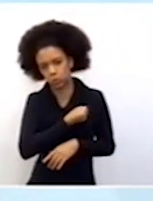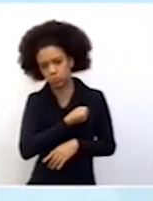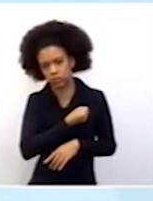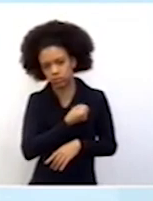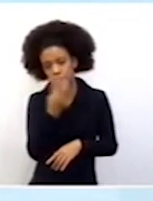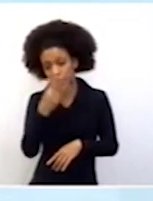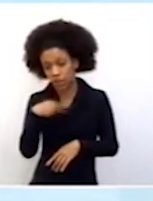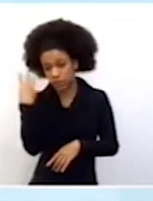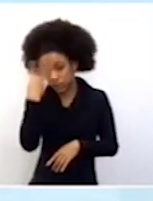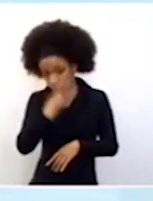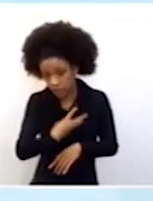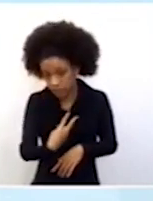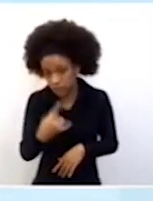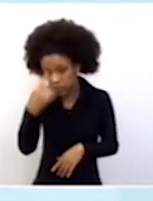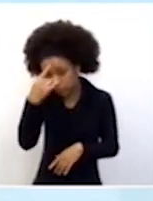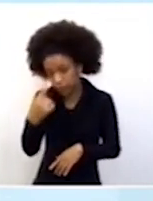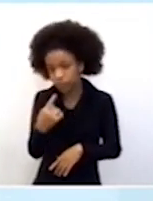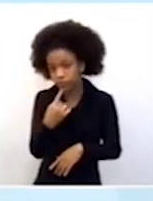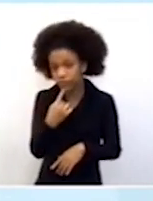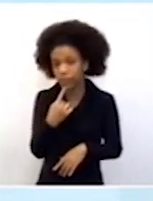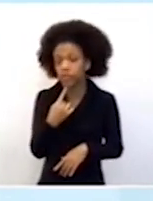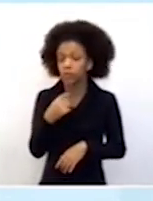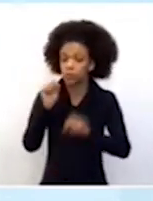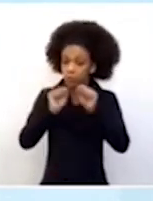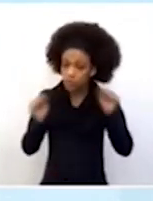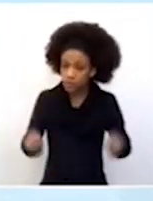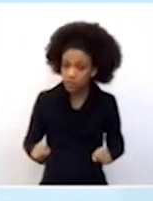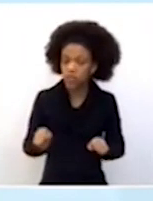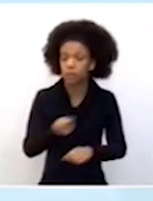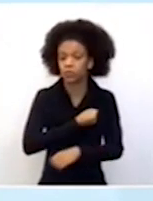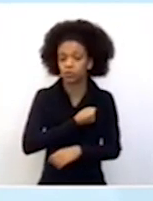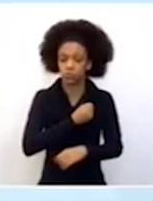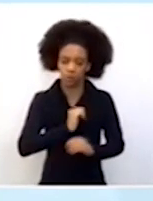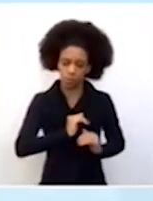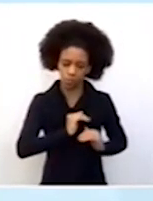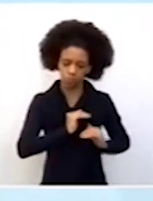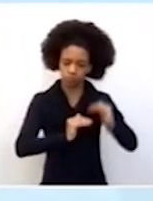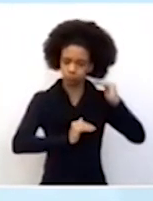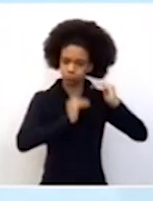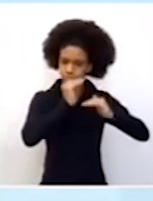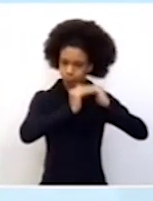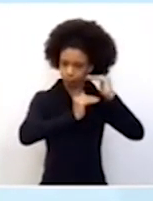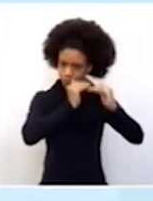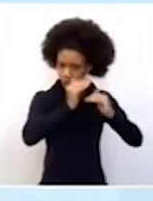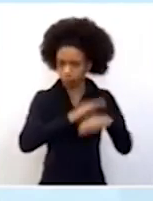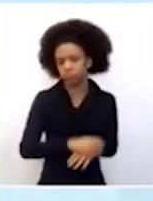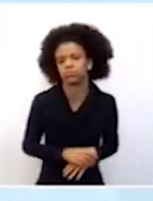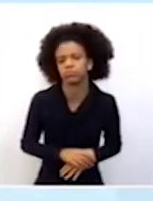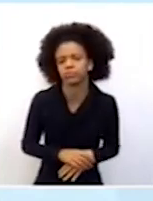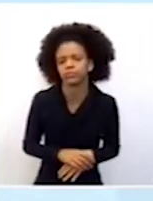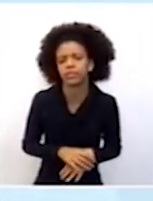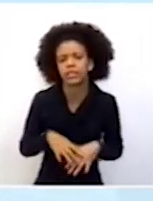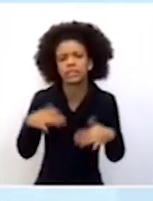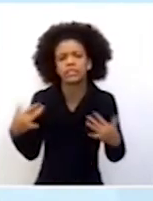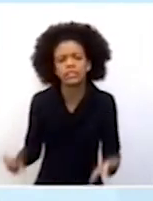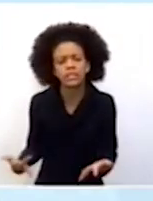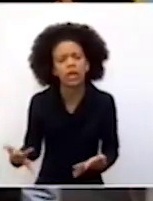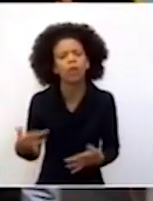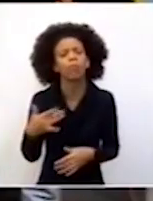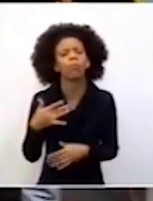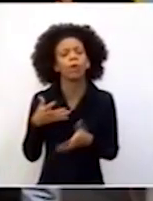pela compreensão de características do sistema de numeração decimal, valor posicional e papel do zero. Então eu gostaria que